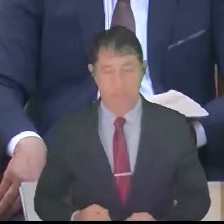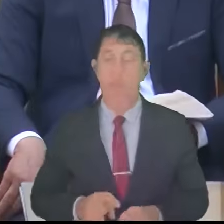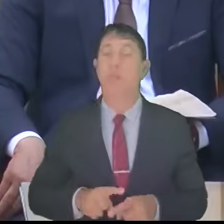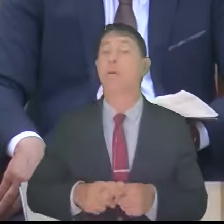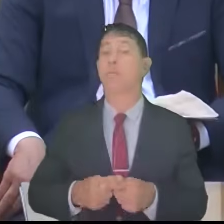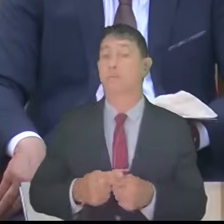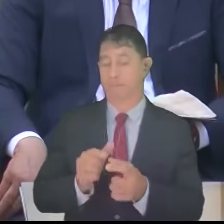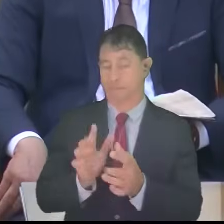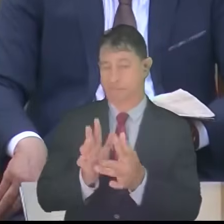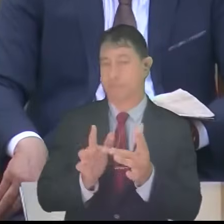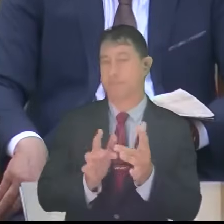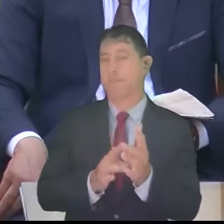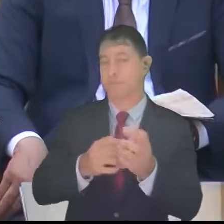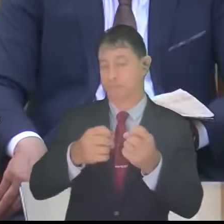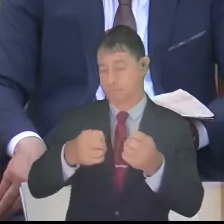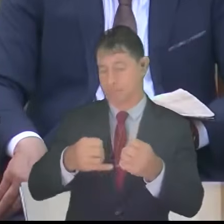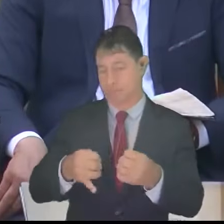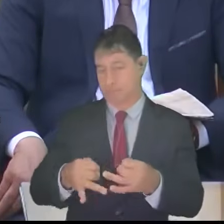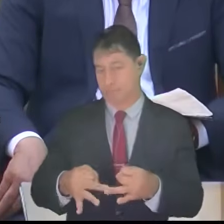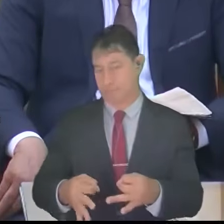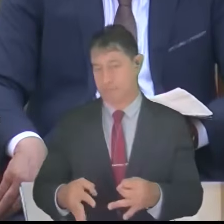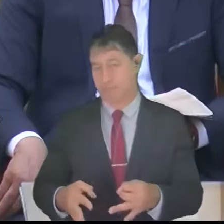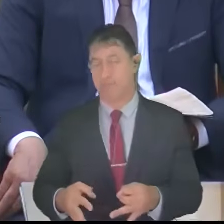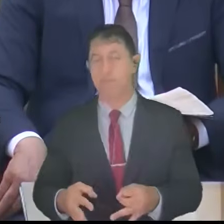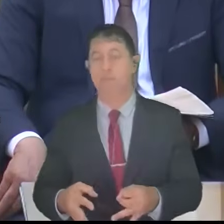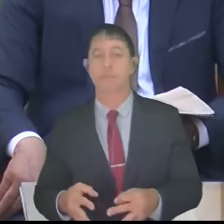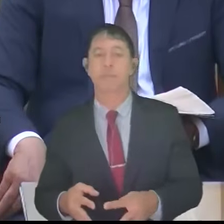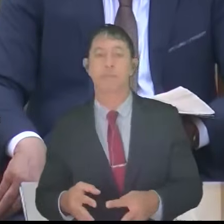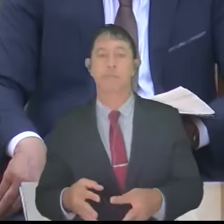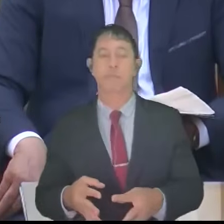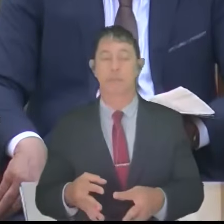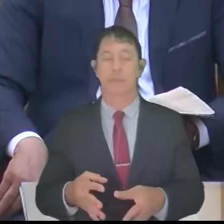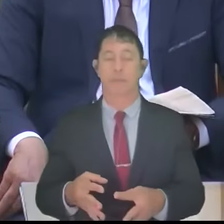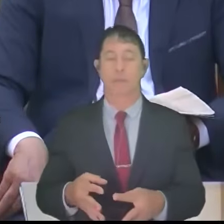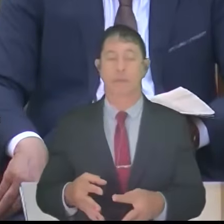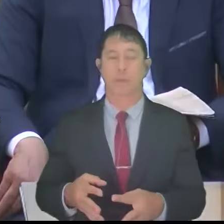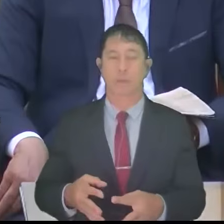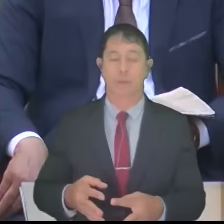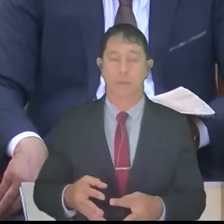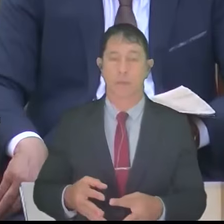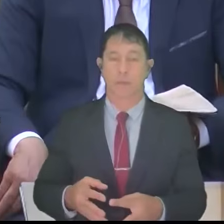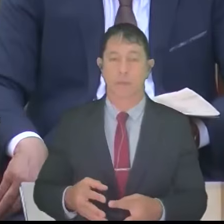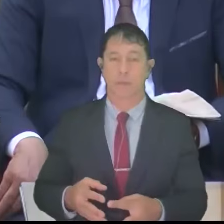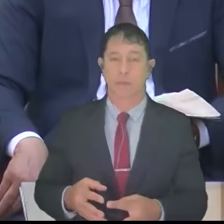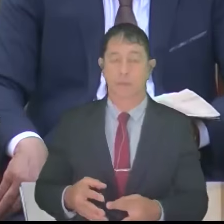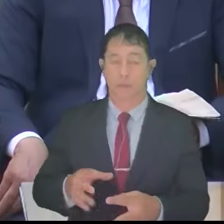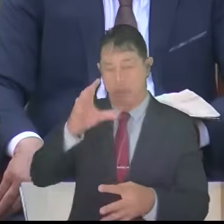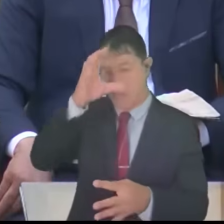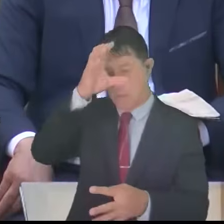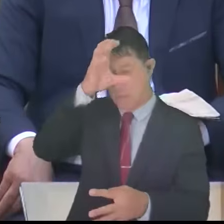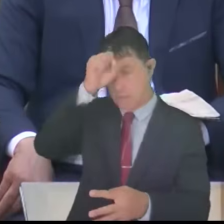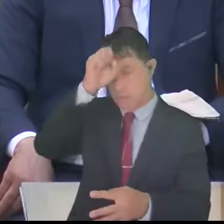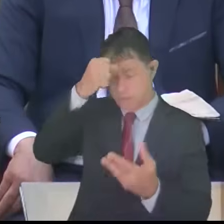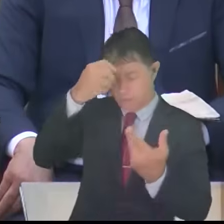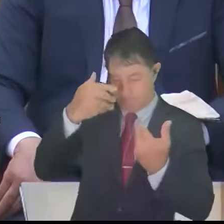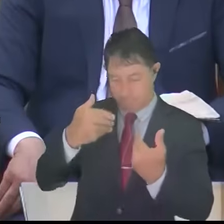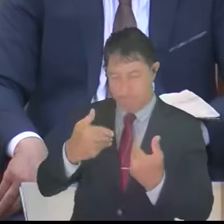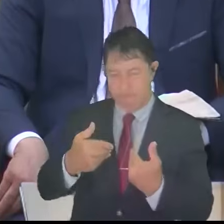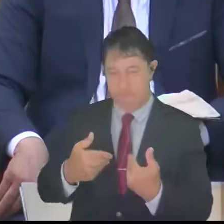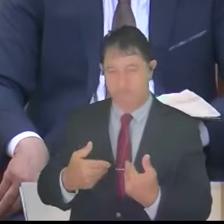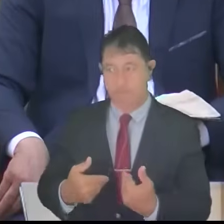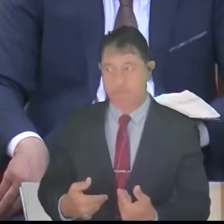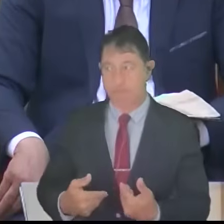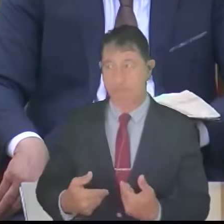também: tomai sobre vós o meu jugo e aprendei de mim, que sou manso e o que, meus